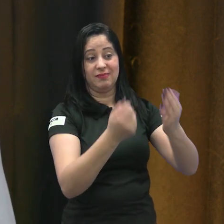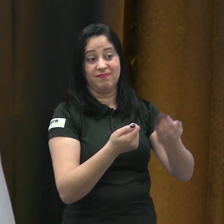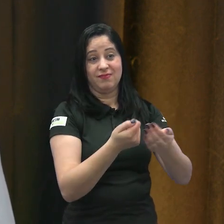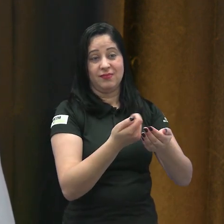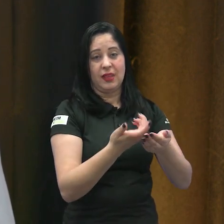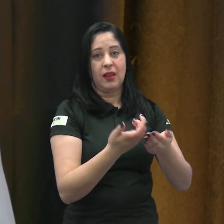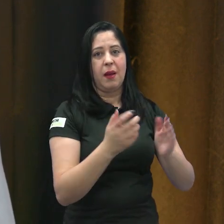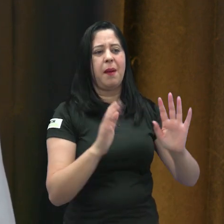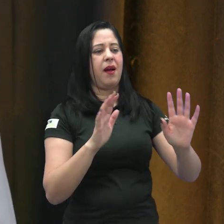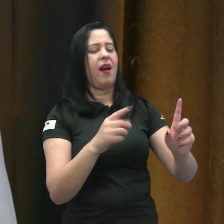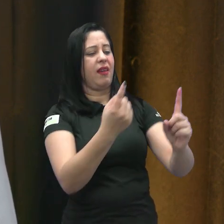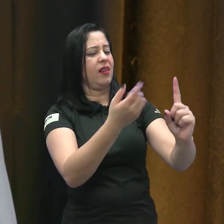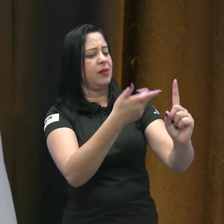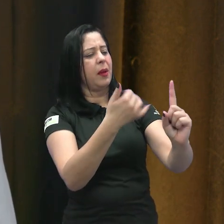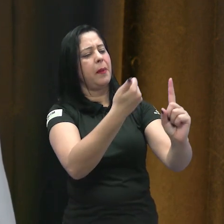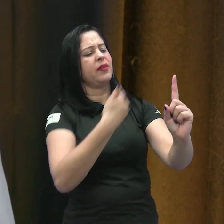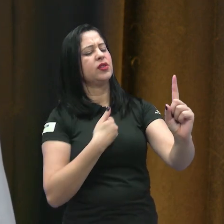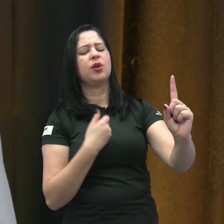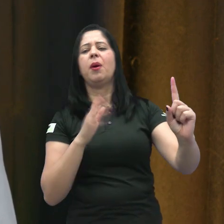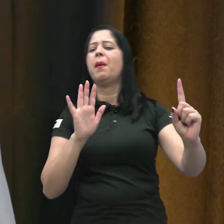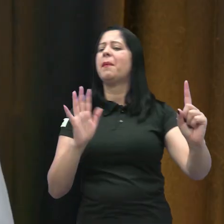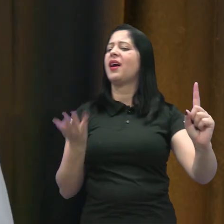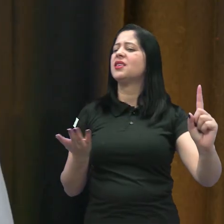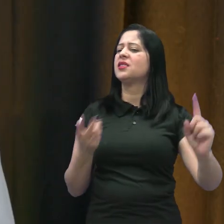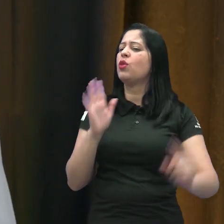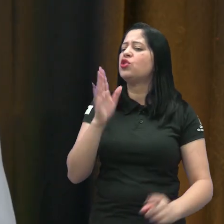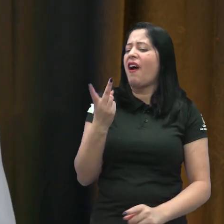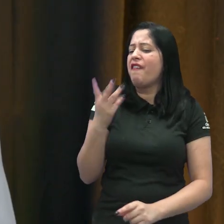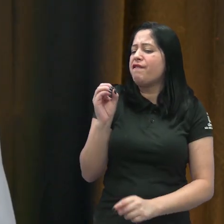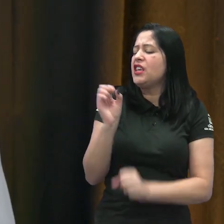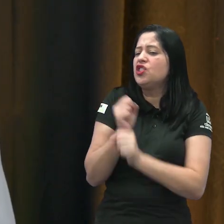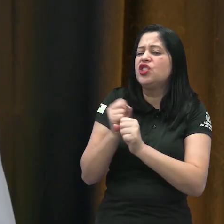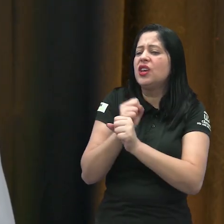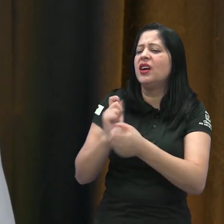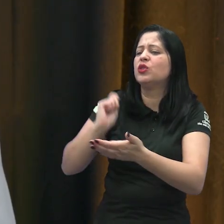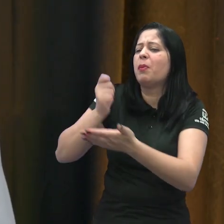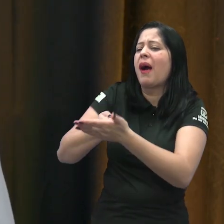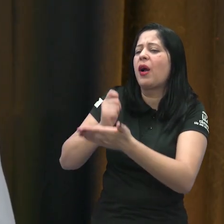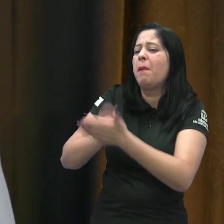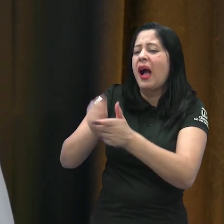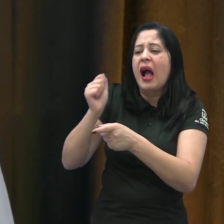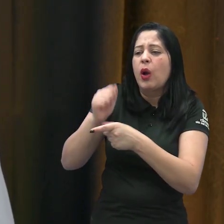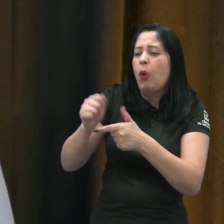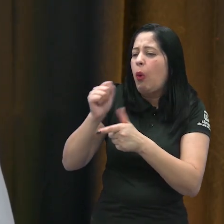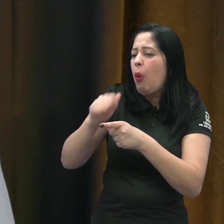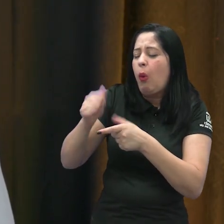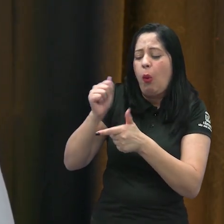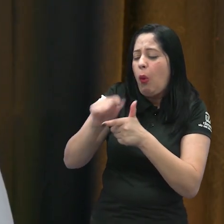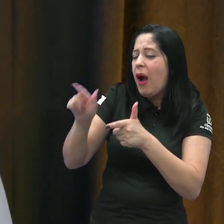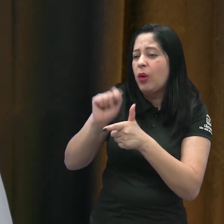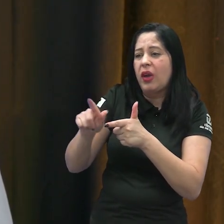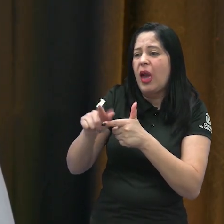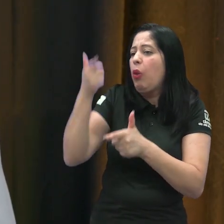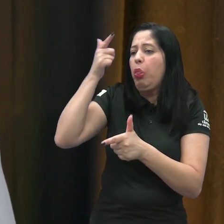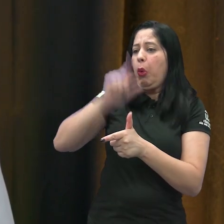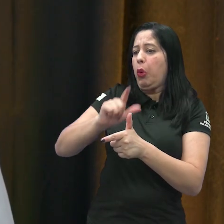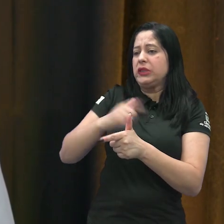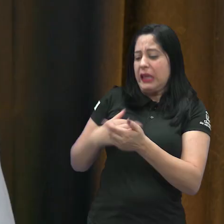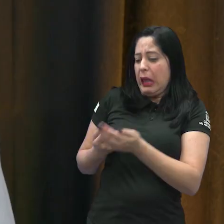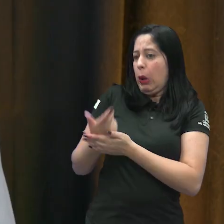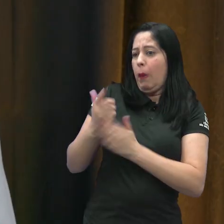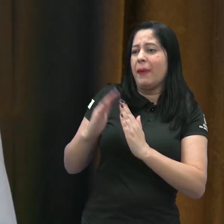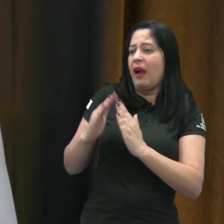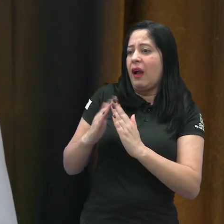casa, não é? Aí ela falou, vereador, mas o que acontece? Que eu estou há 20 anos pagando aluguel e não fui contemplada,